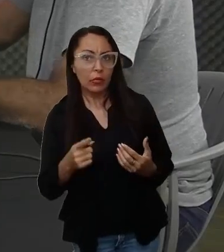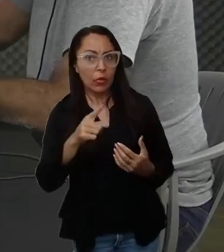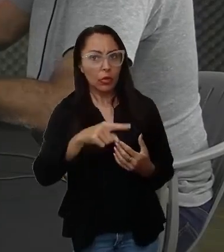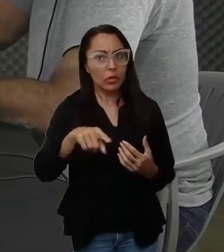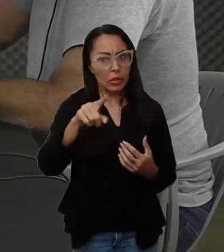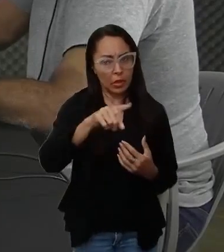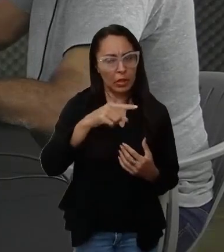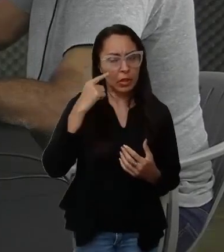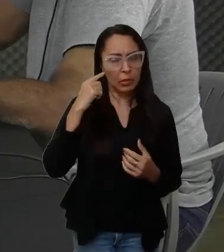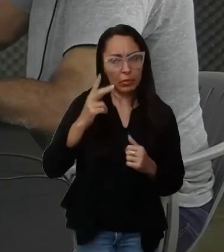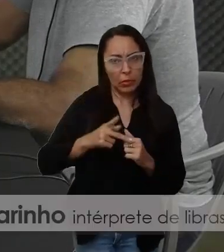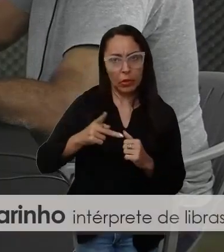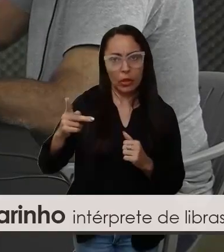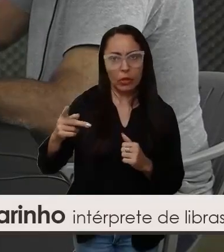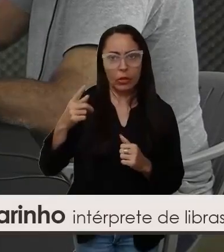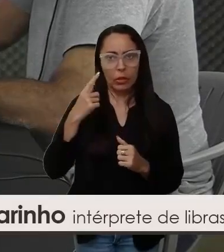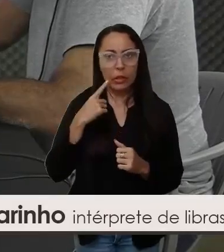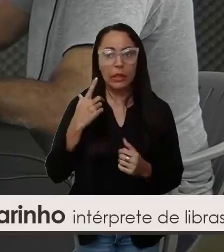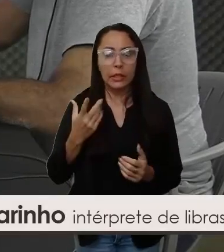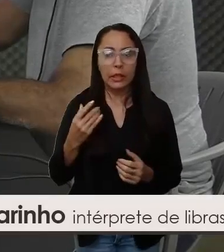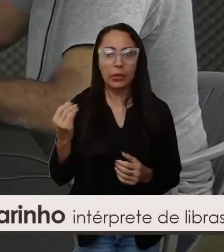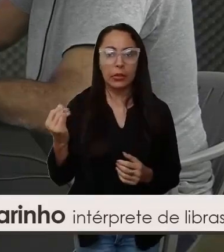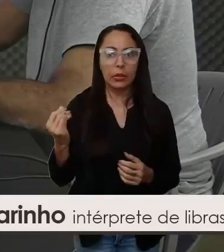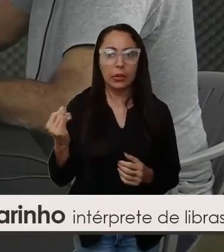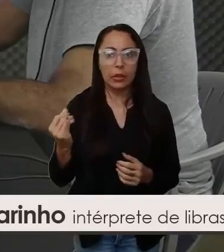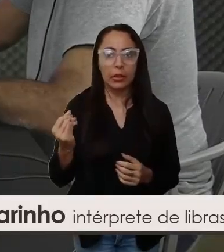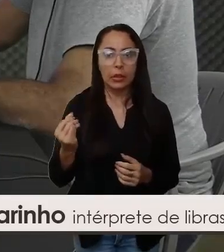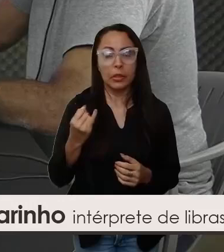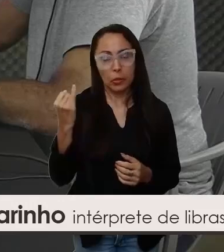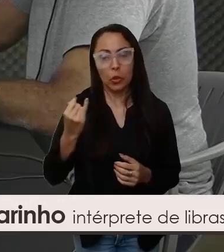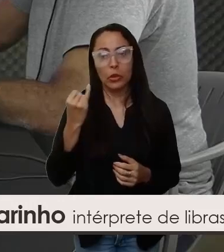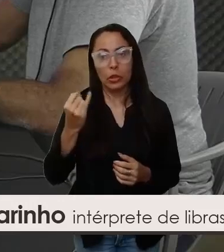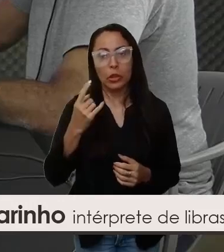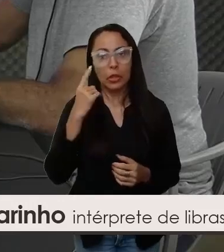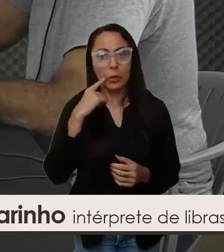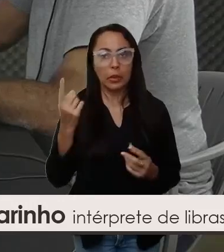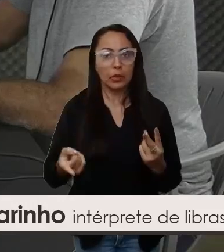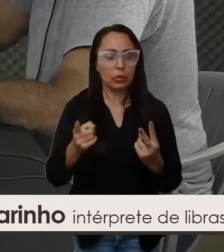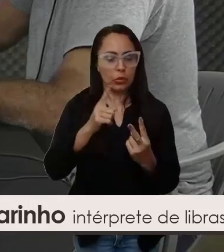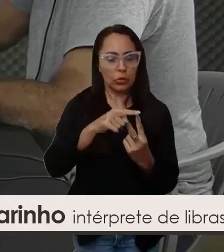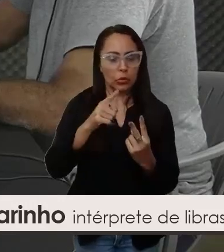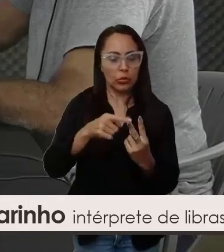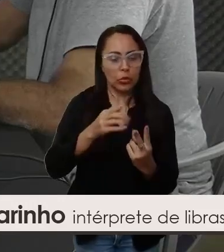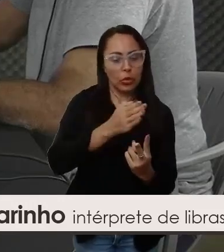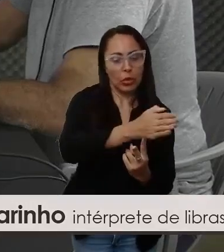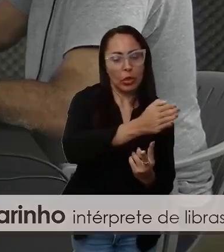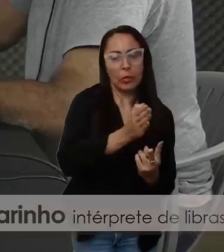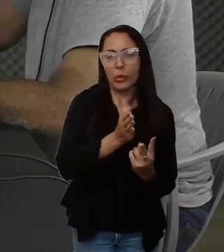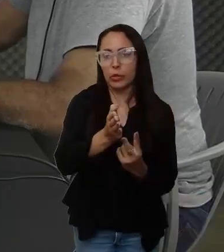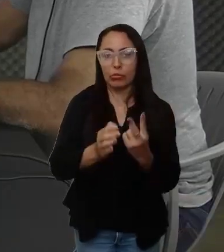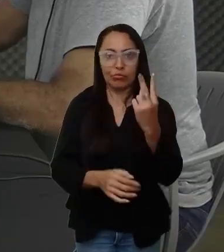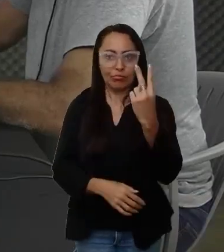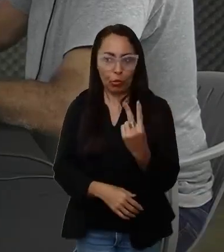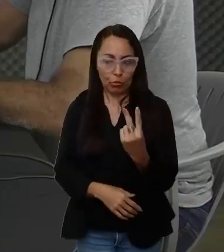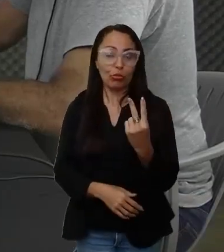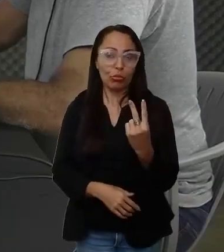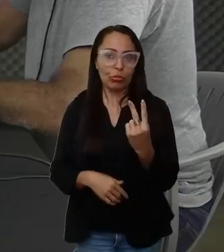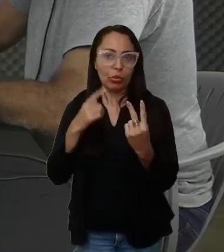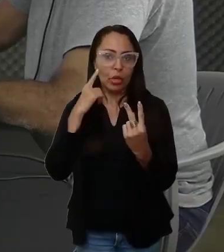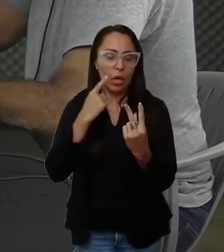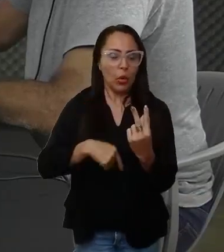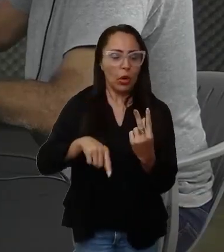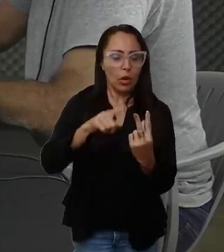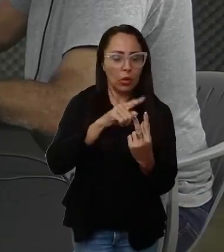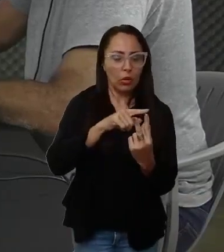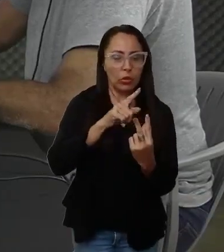especialista? Interessante, porque aí acaba abrindo duas vertentes, né? Então a logística como sendo